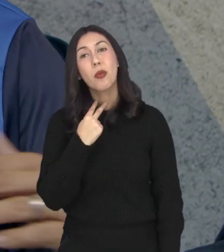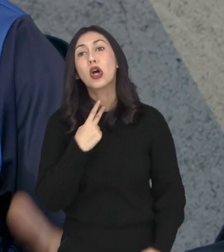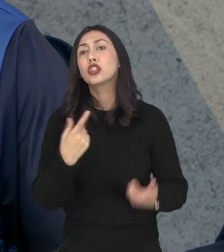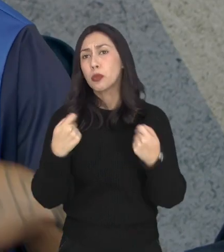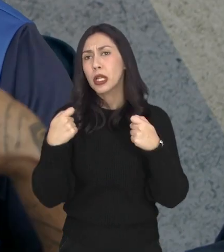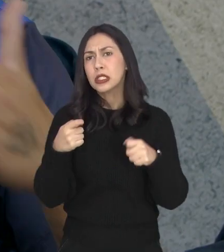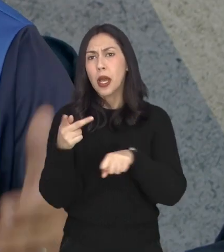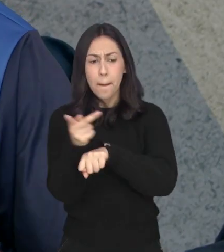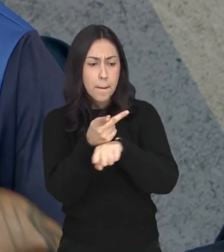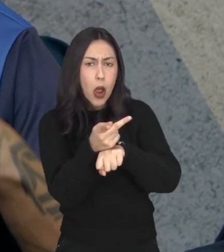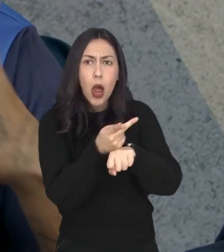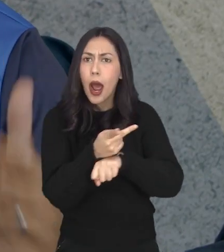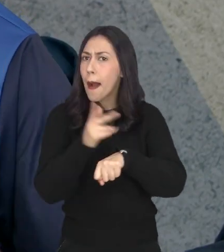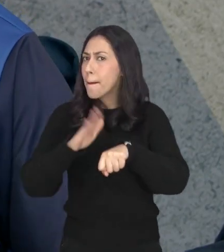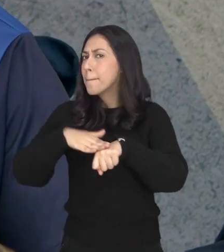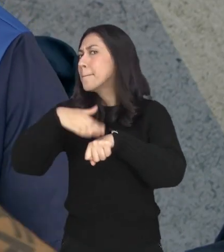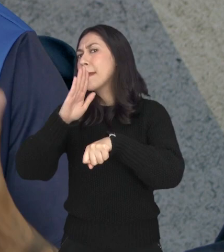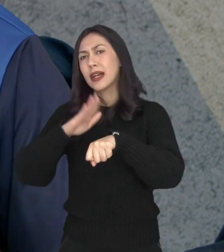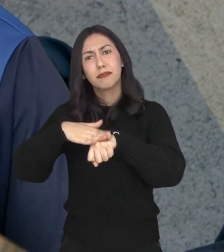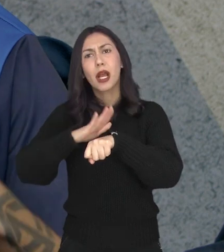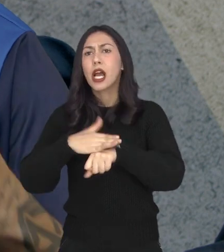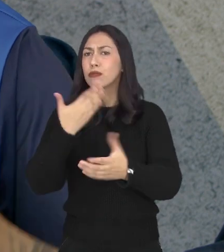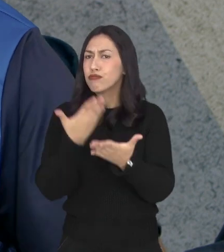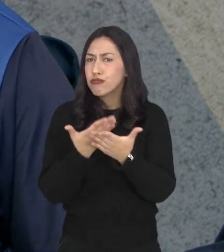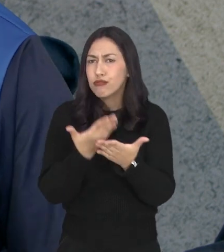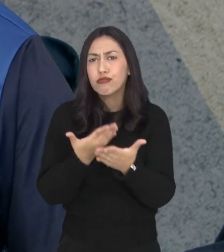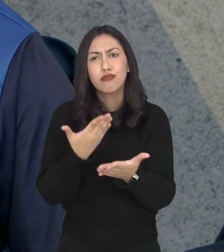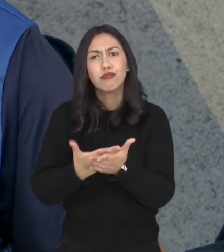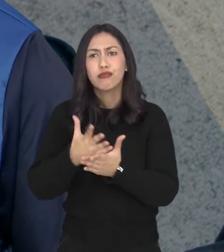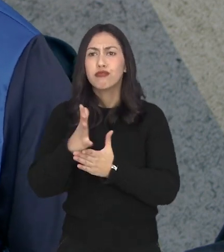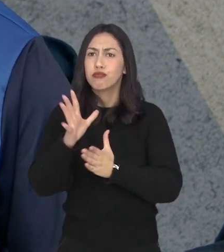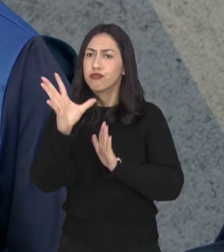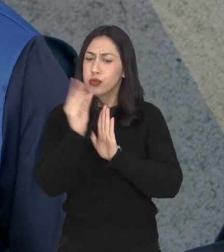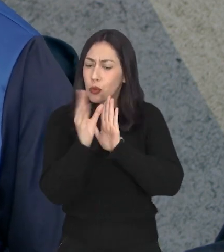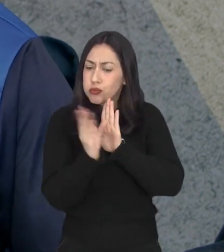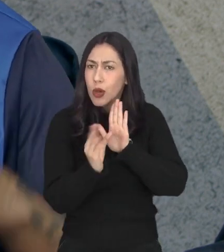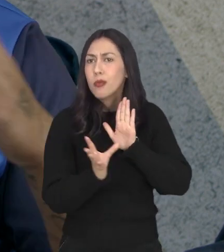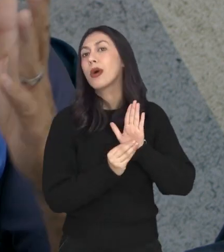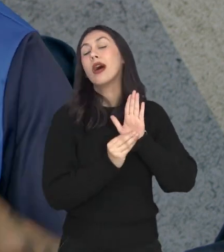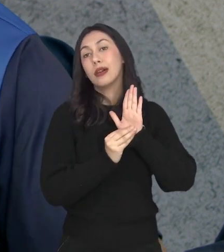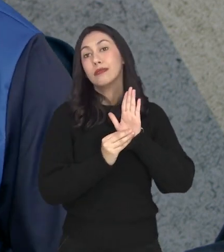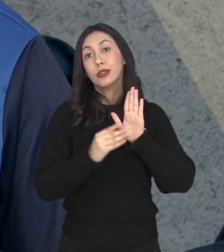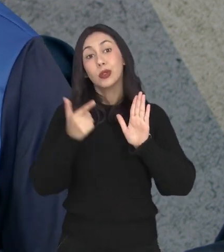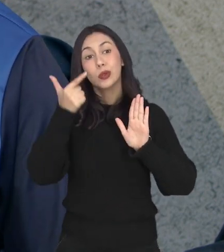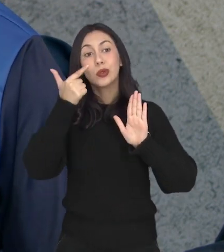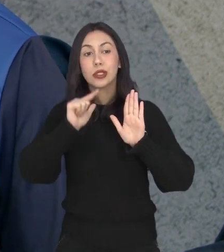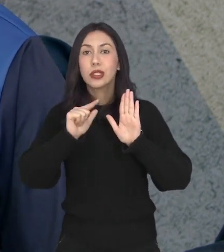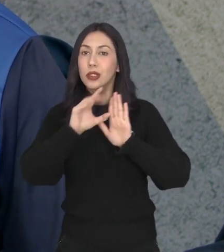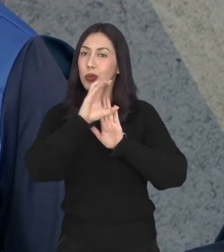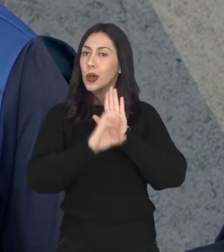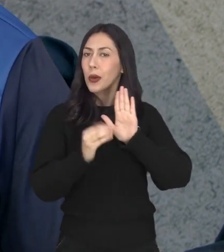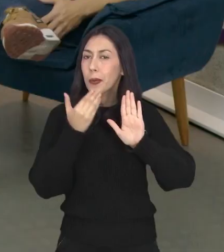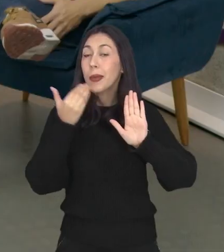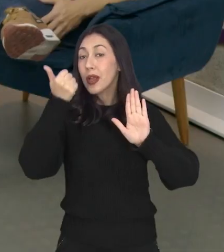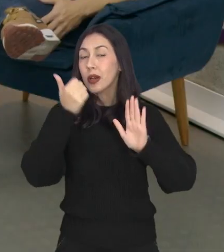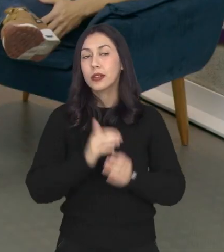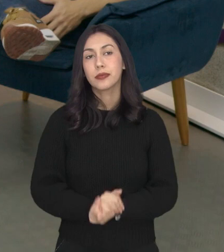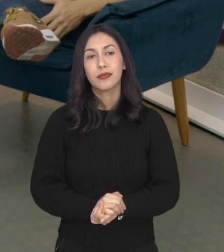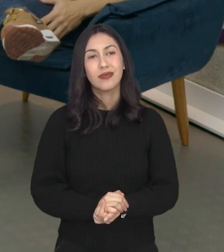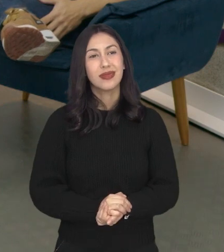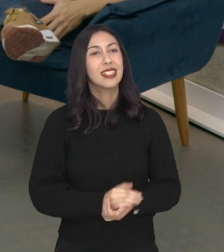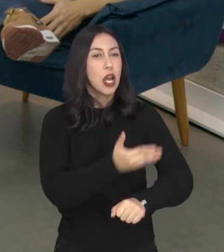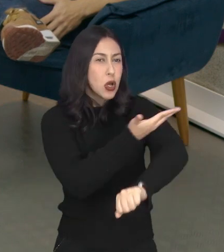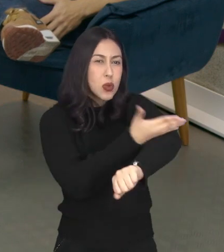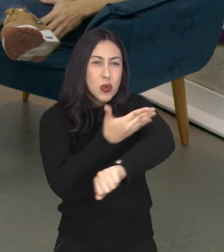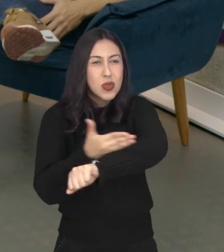mais. Então ele tem que buscar sempre evolução, sempre evoluir, para o currículo dele ser bom e abrir portas em outro local. São diferentes,